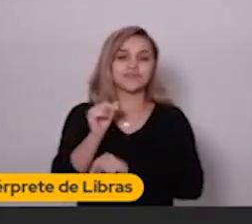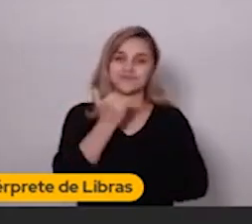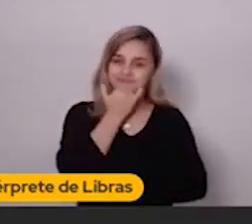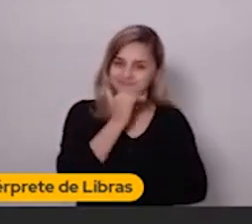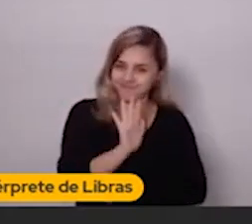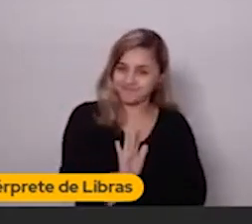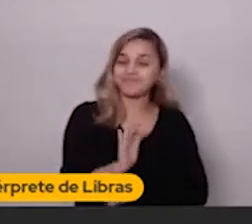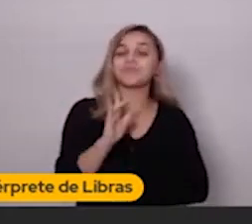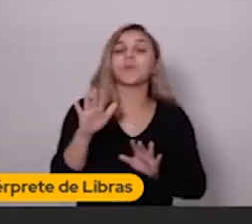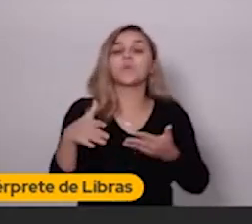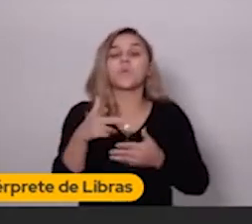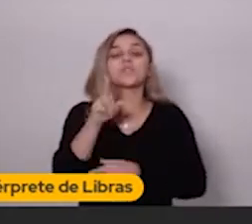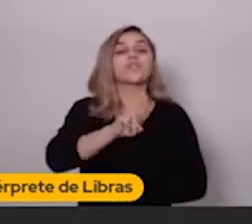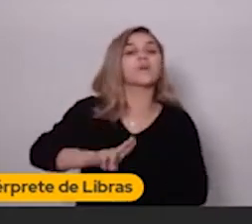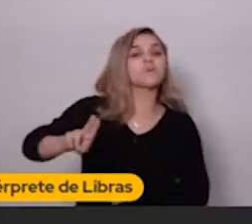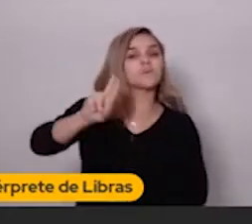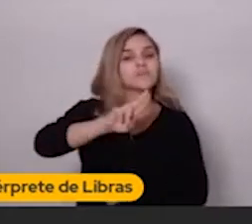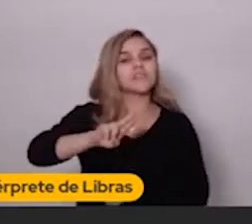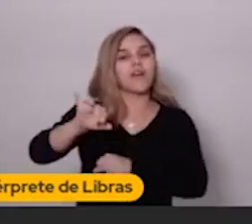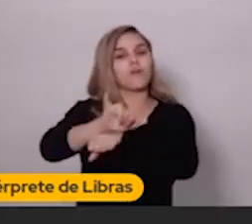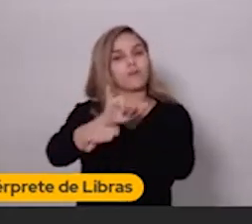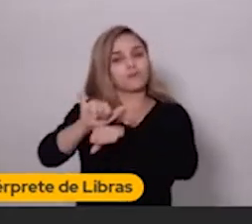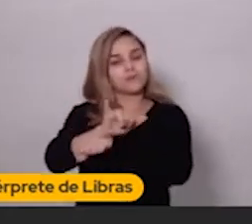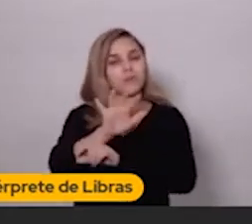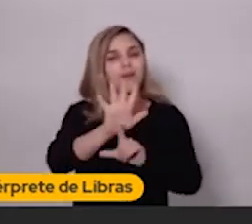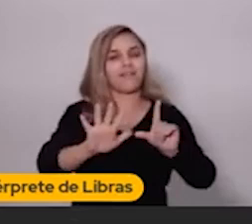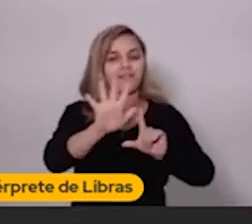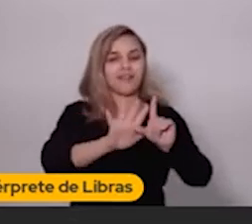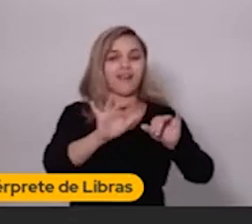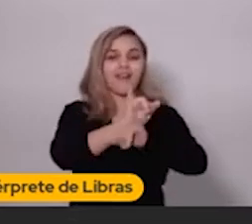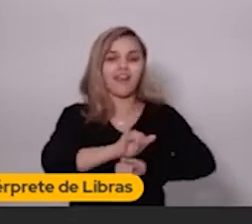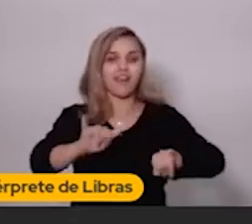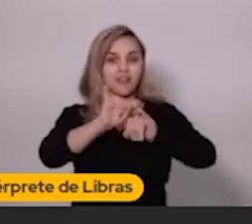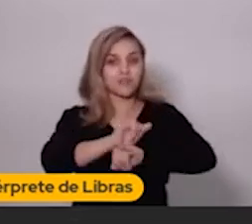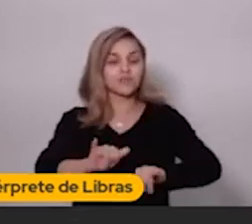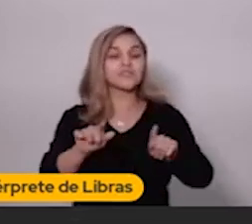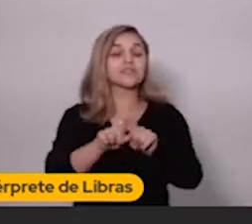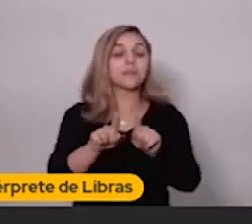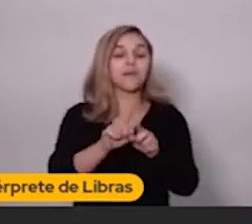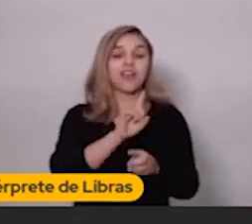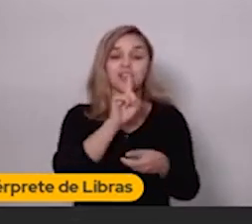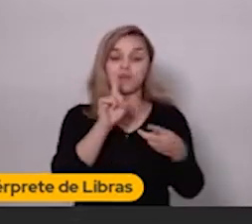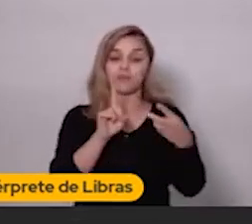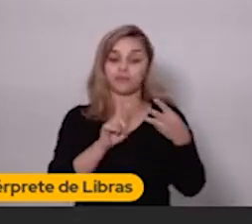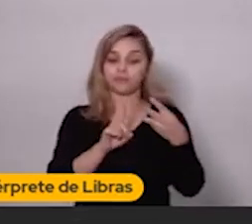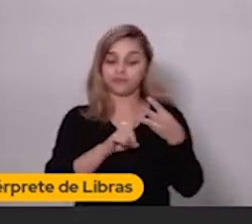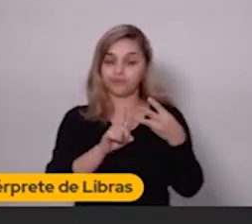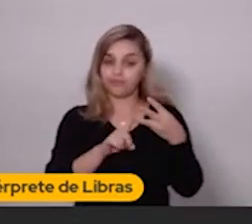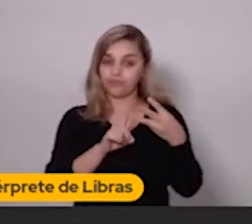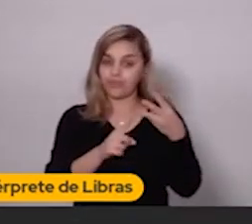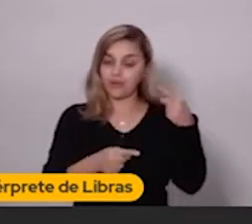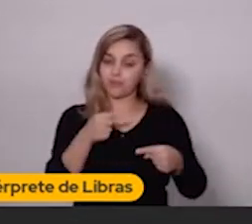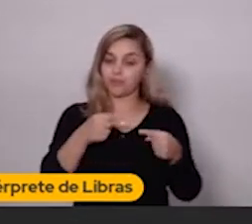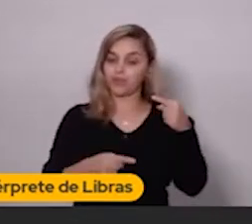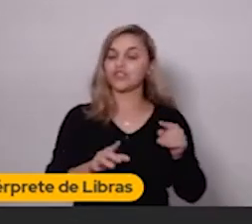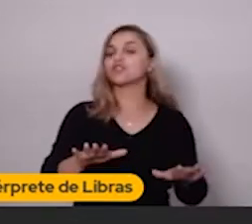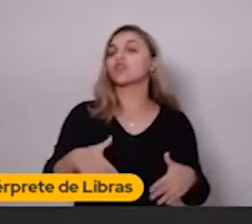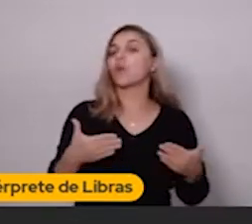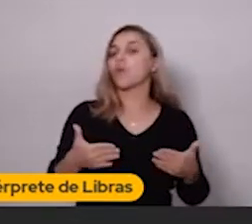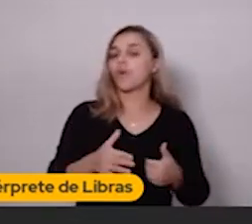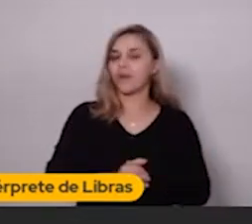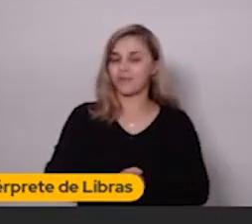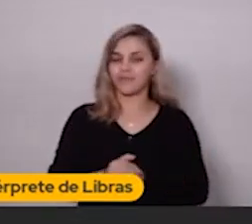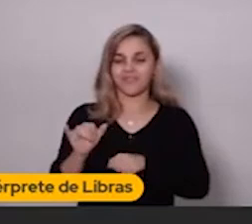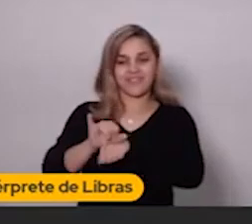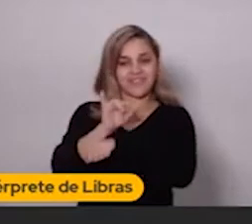eles estiverem utilizando o YouTube como plataforma de anúncio. E o terceiro tipo de política que eu tenho aqui é as diretrizes